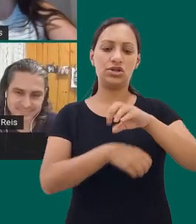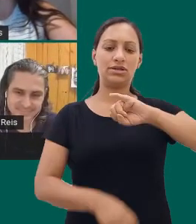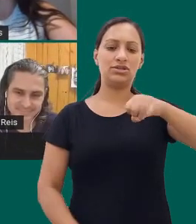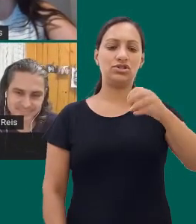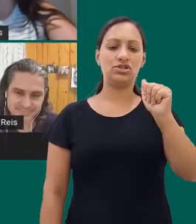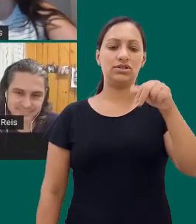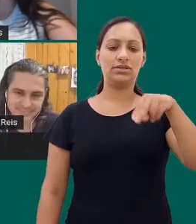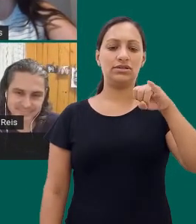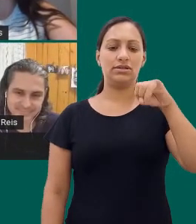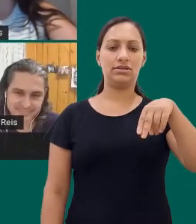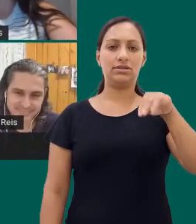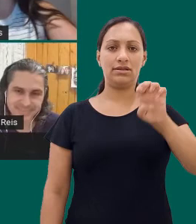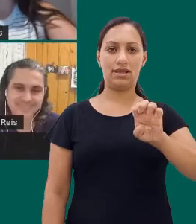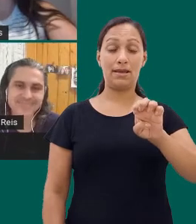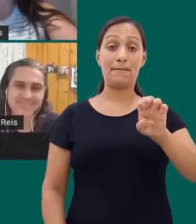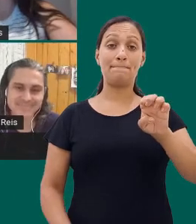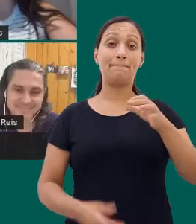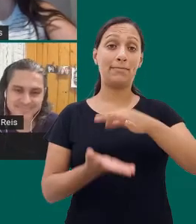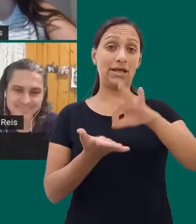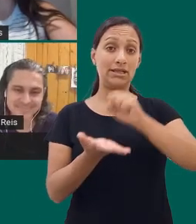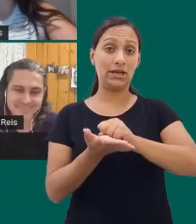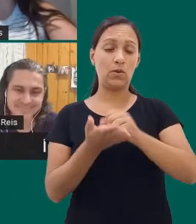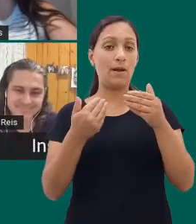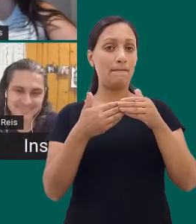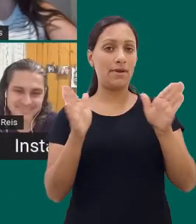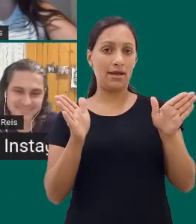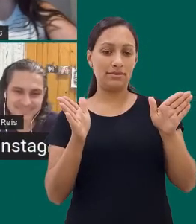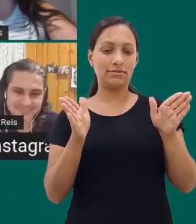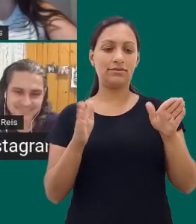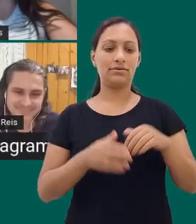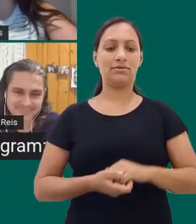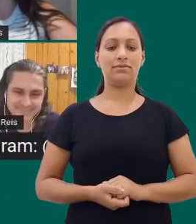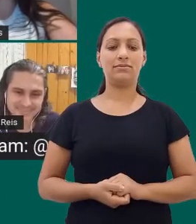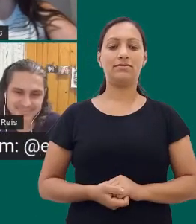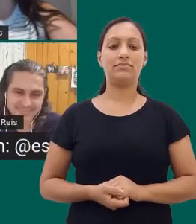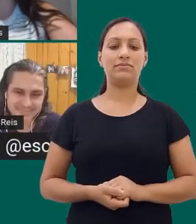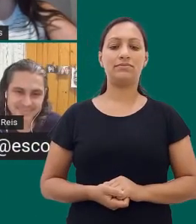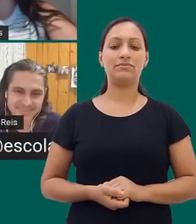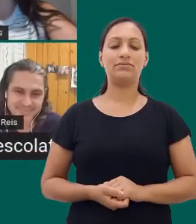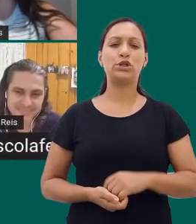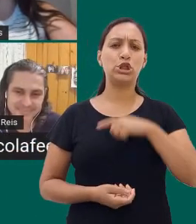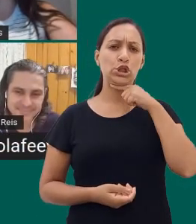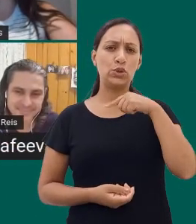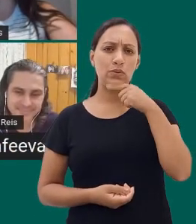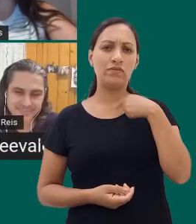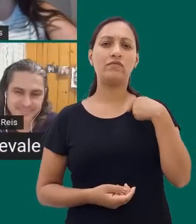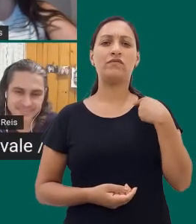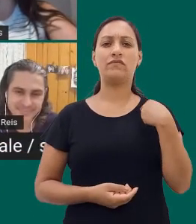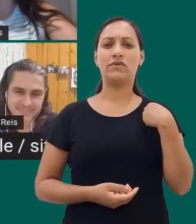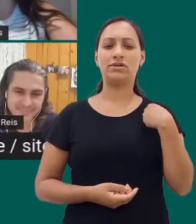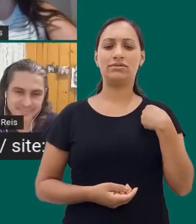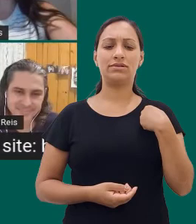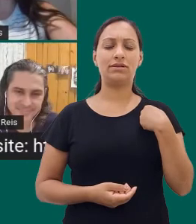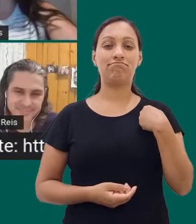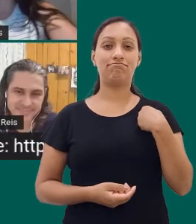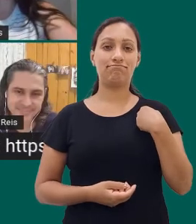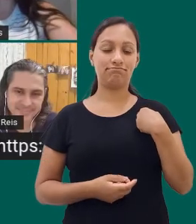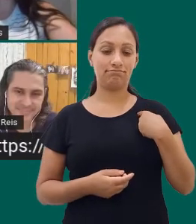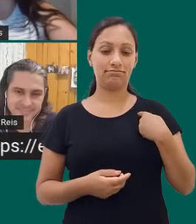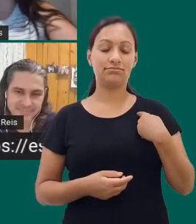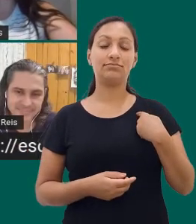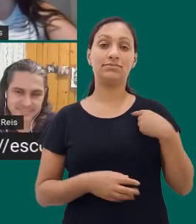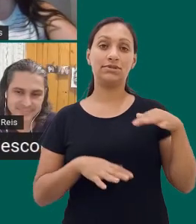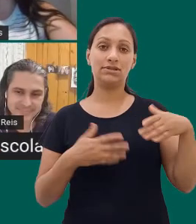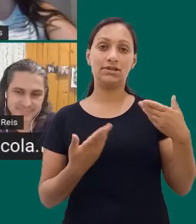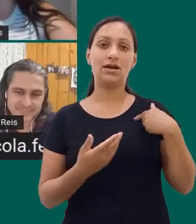WhatsApp, matrículas abertas, tá? Então, né, tá com dúvida, tá com isso, manda um